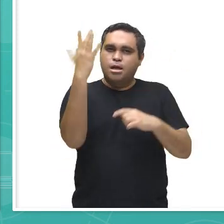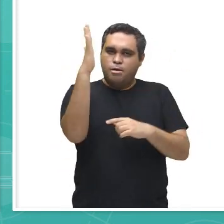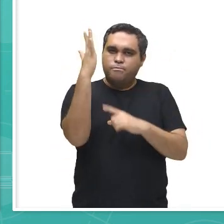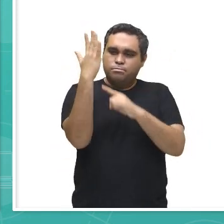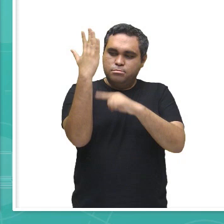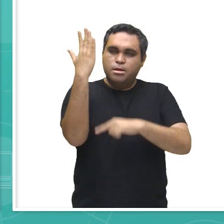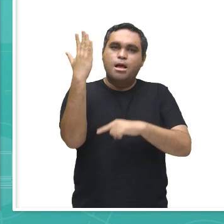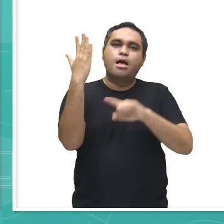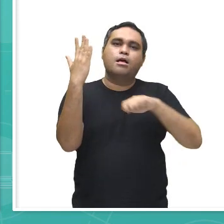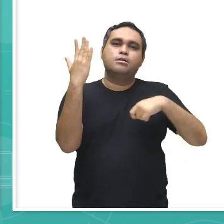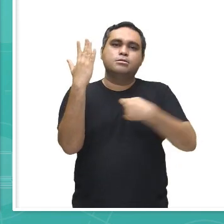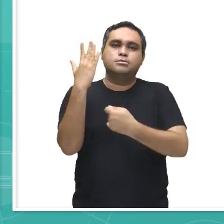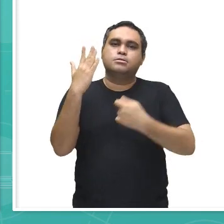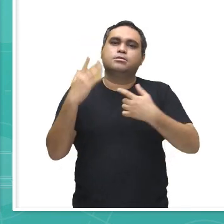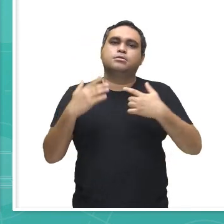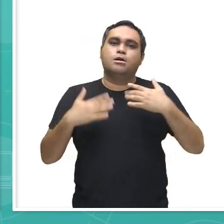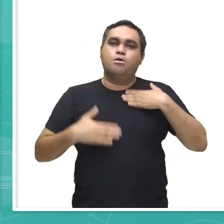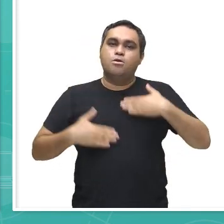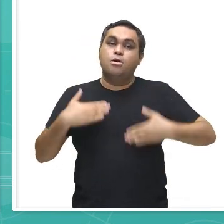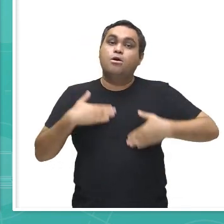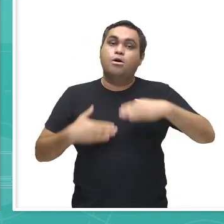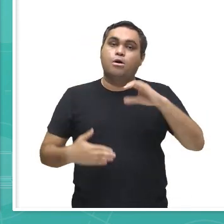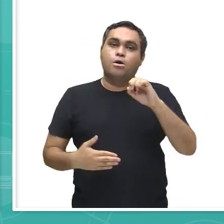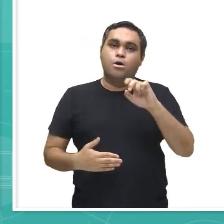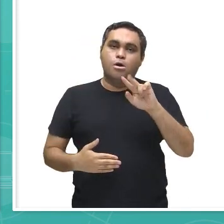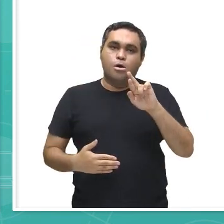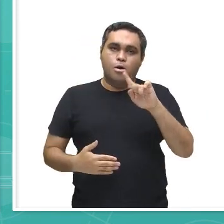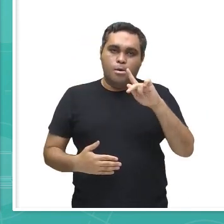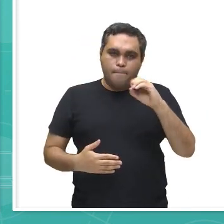um corpo, tá?